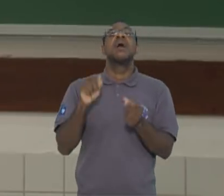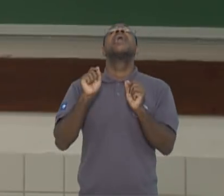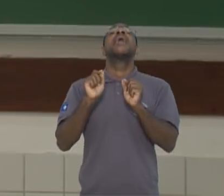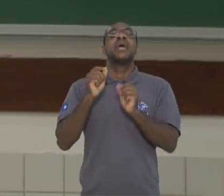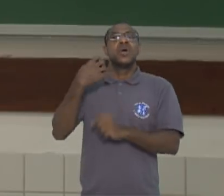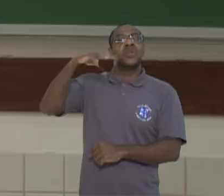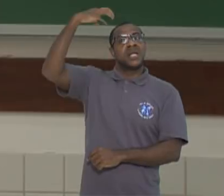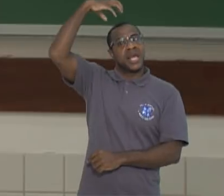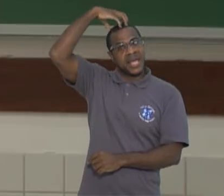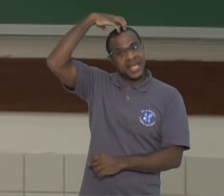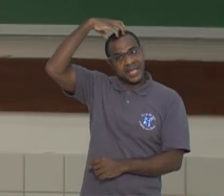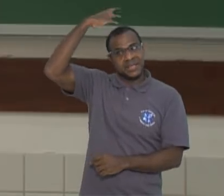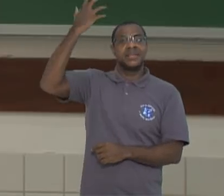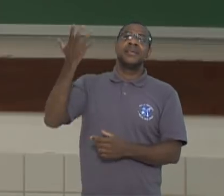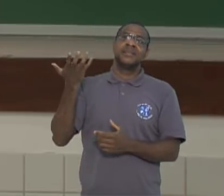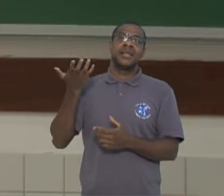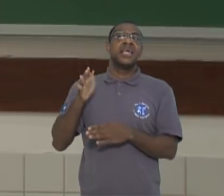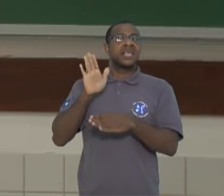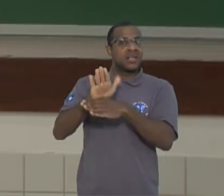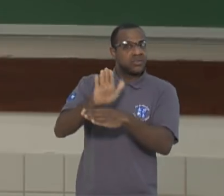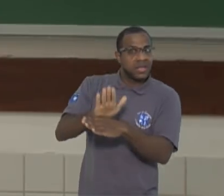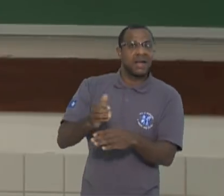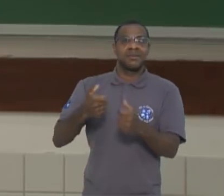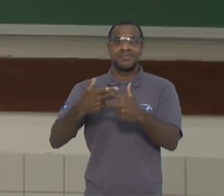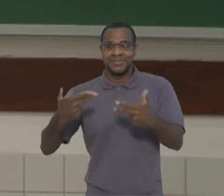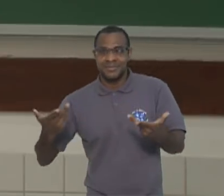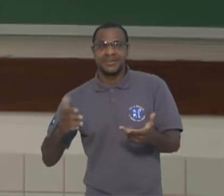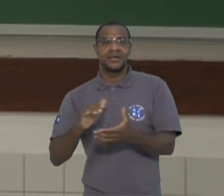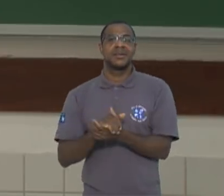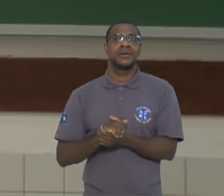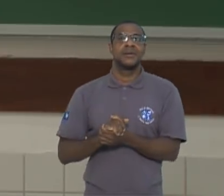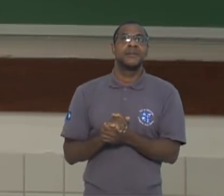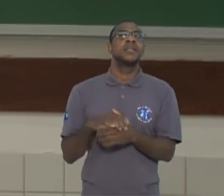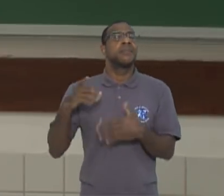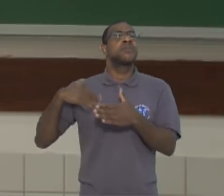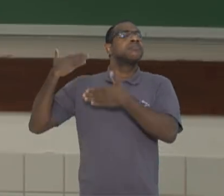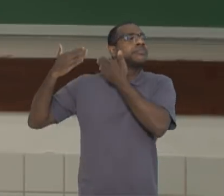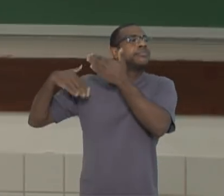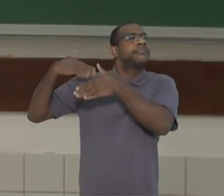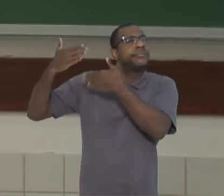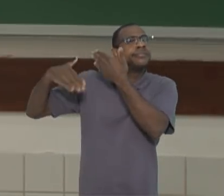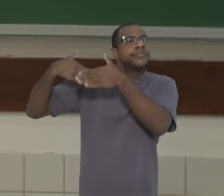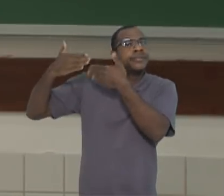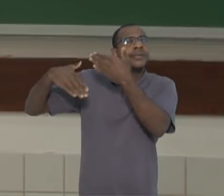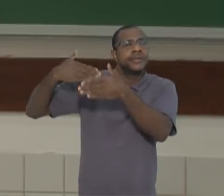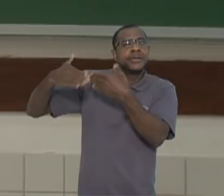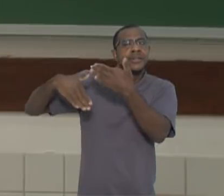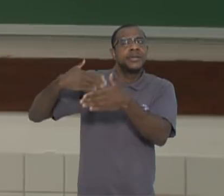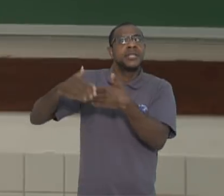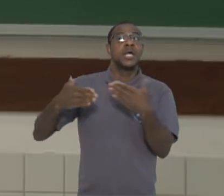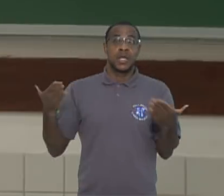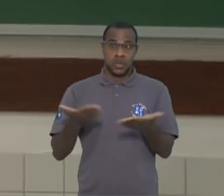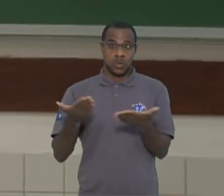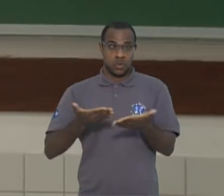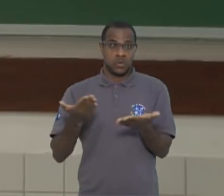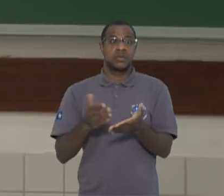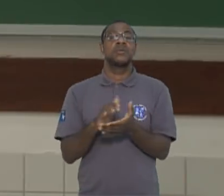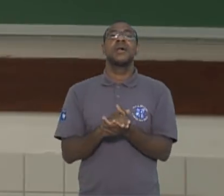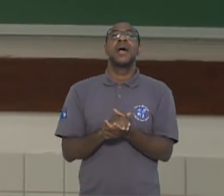aquisitivo, eles bancavam esses artistas. E, com o passar do tempo, foi se desenvolvendo e esses mecenas,